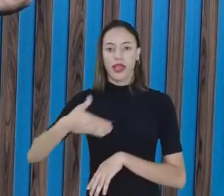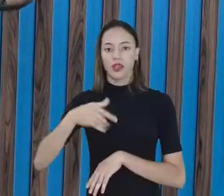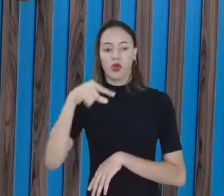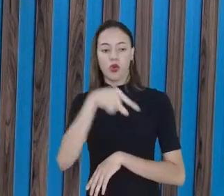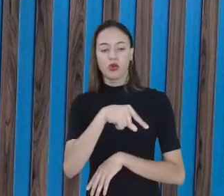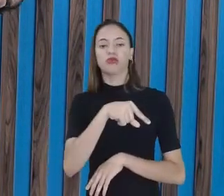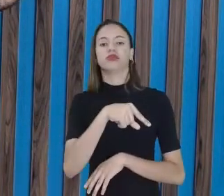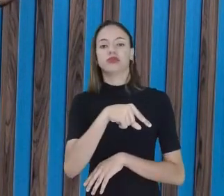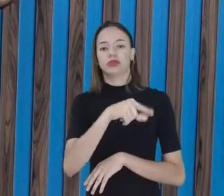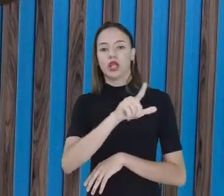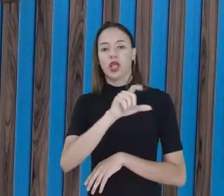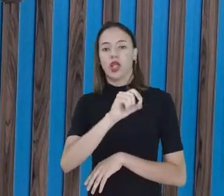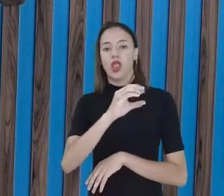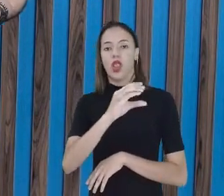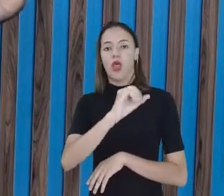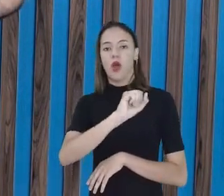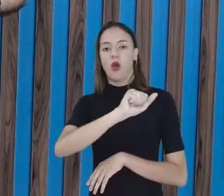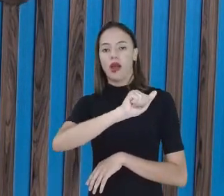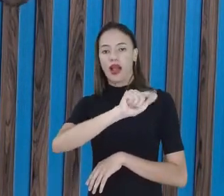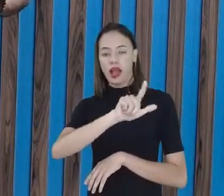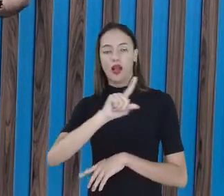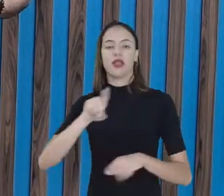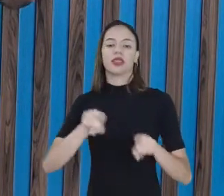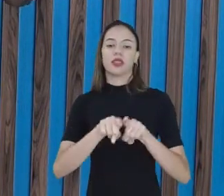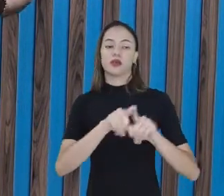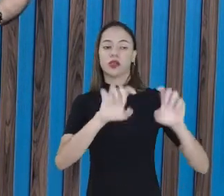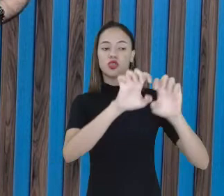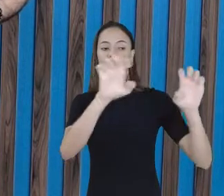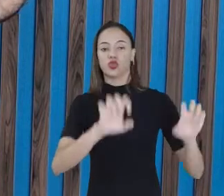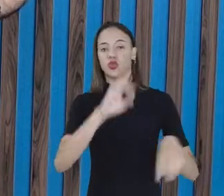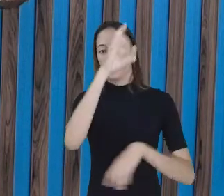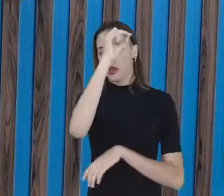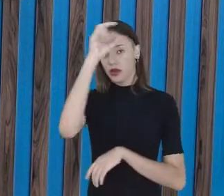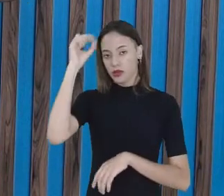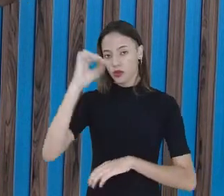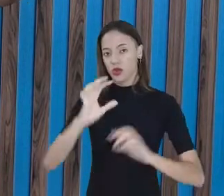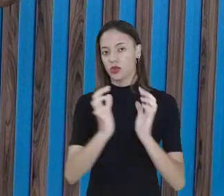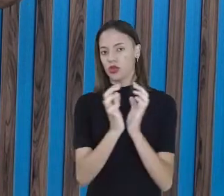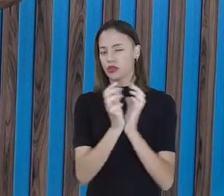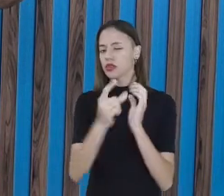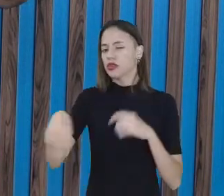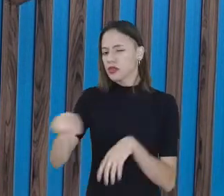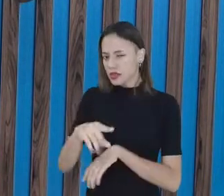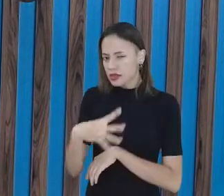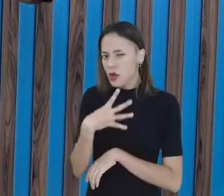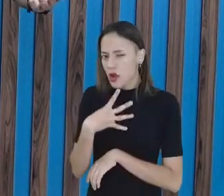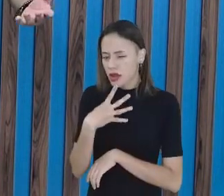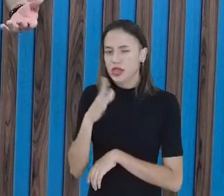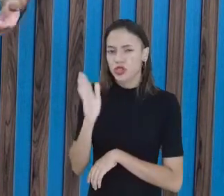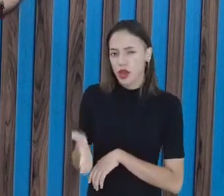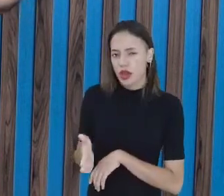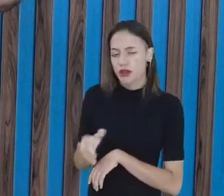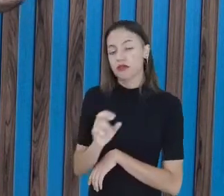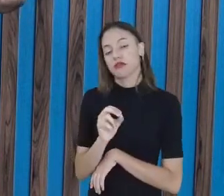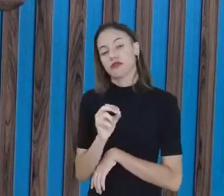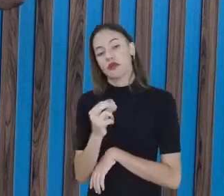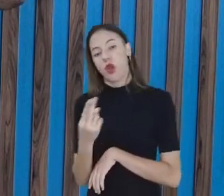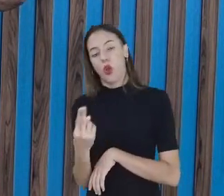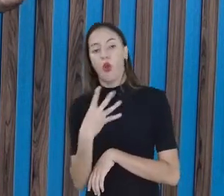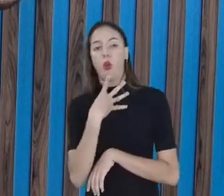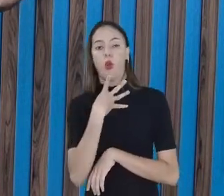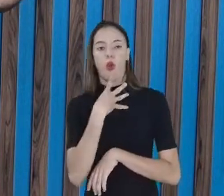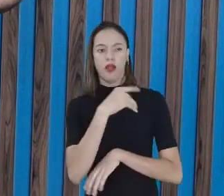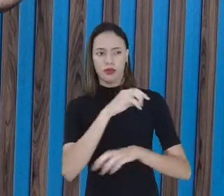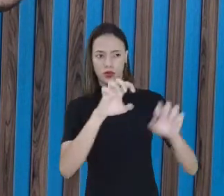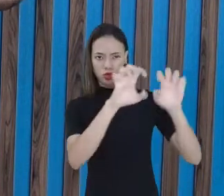local e a estrutura da prefeitura da cidade do Recife. Você já conhecia ou conhece a